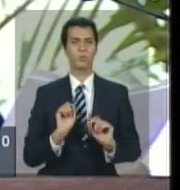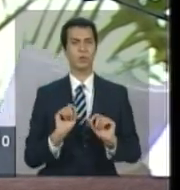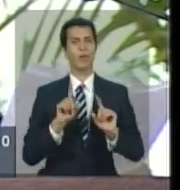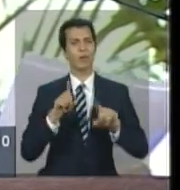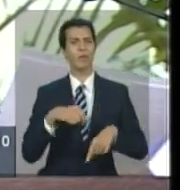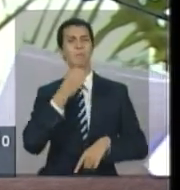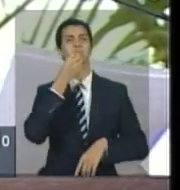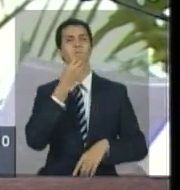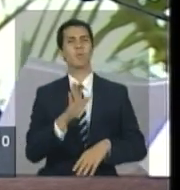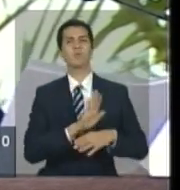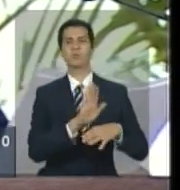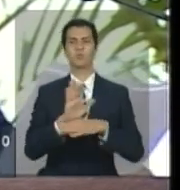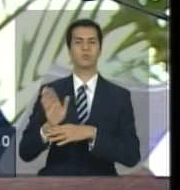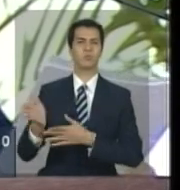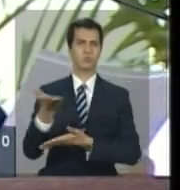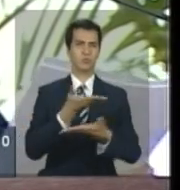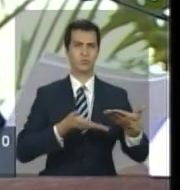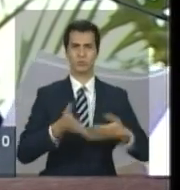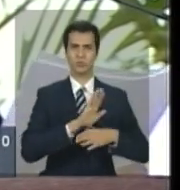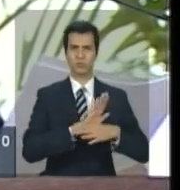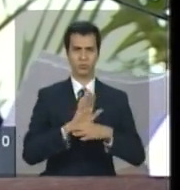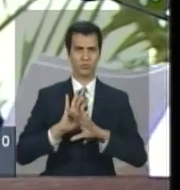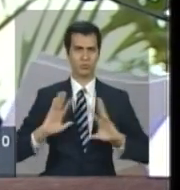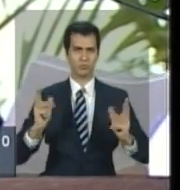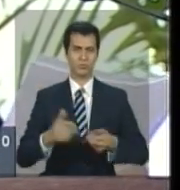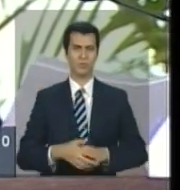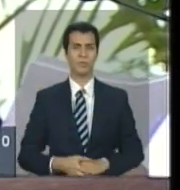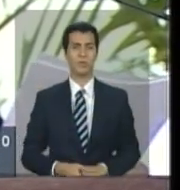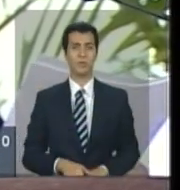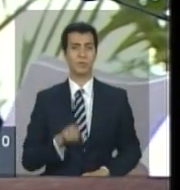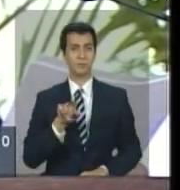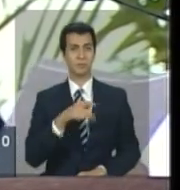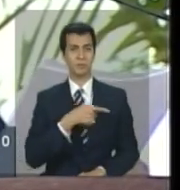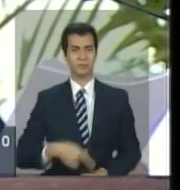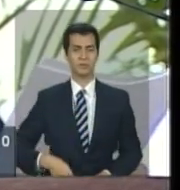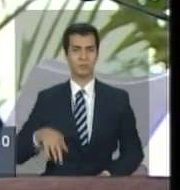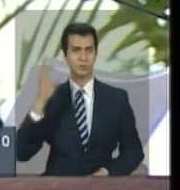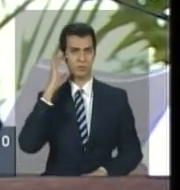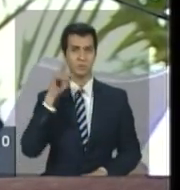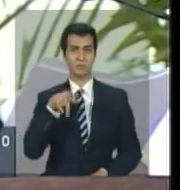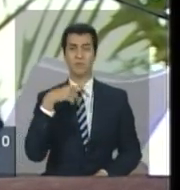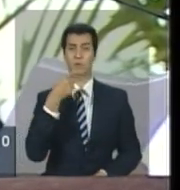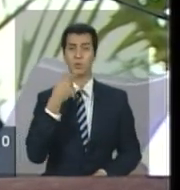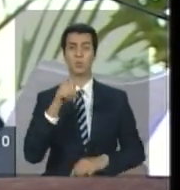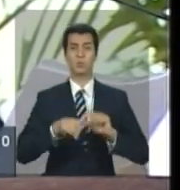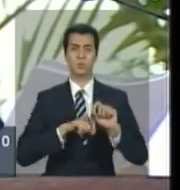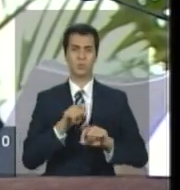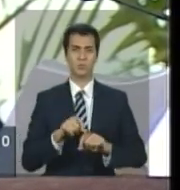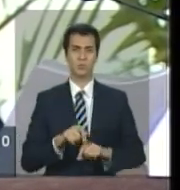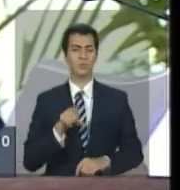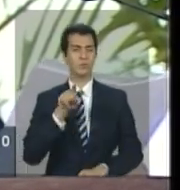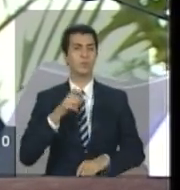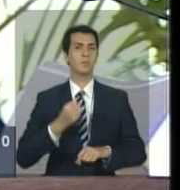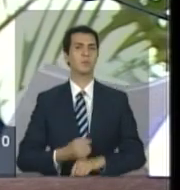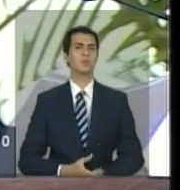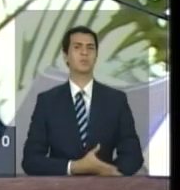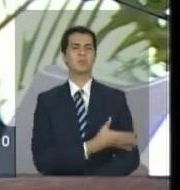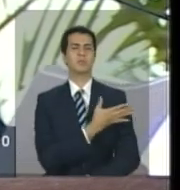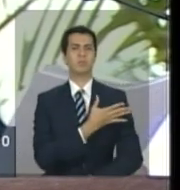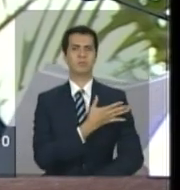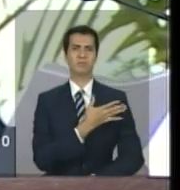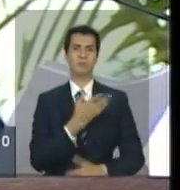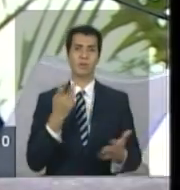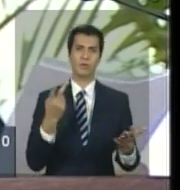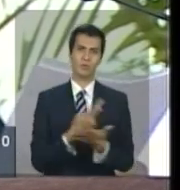comum. Em suas palavras iniciais, lembramos que a senhora dividia a emoção daquele